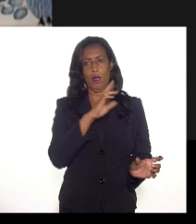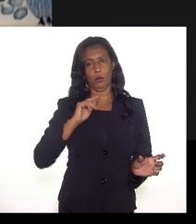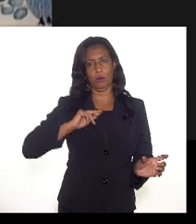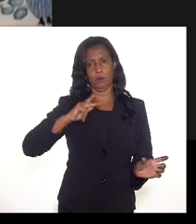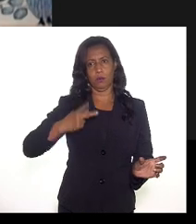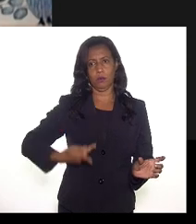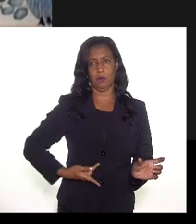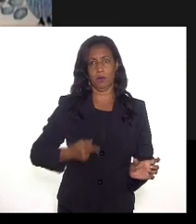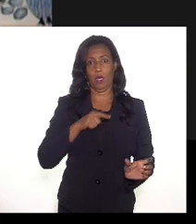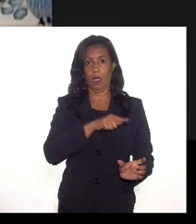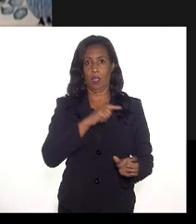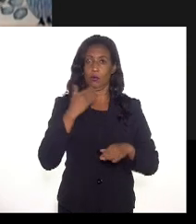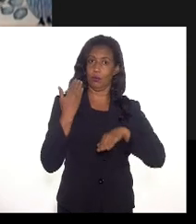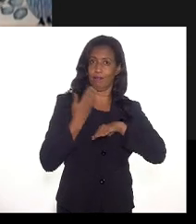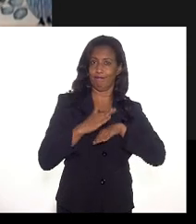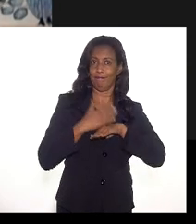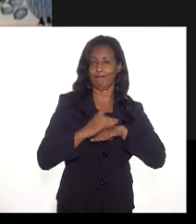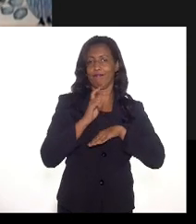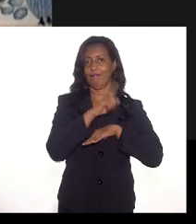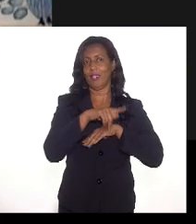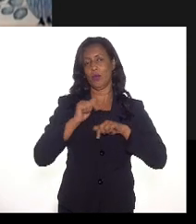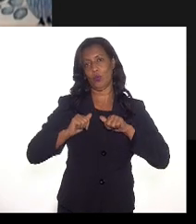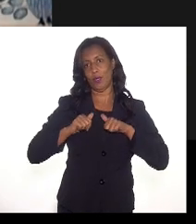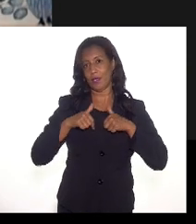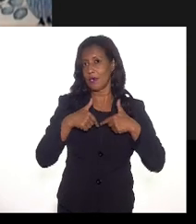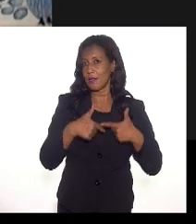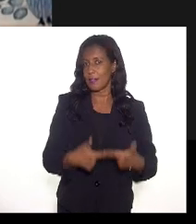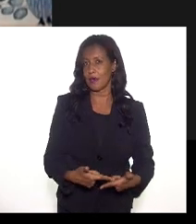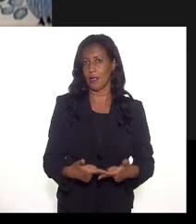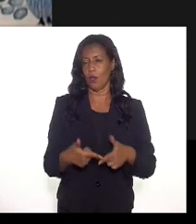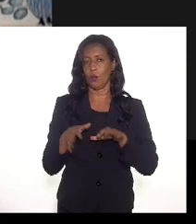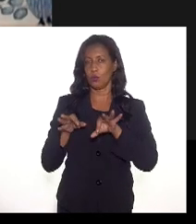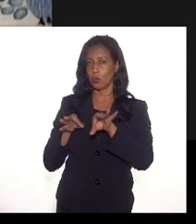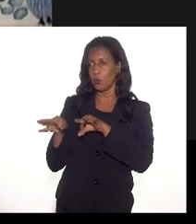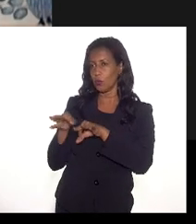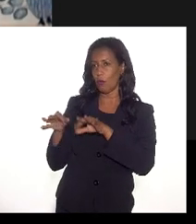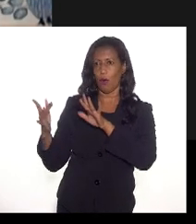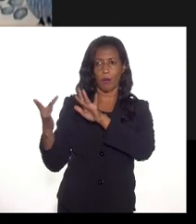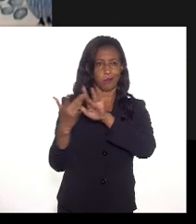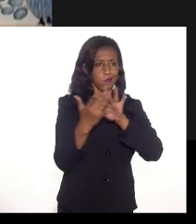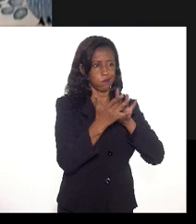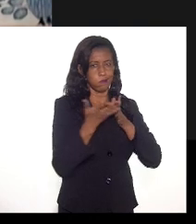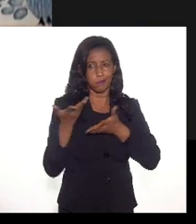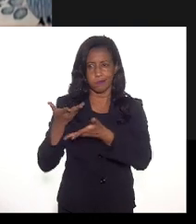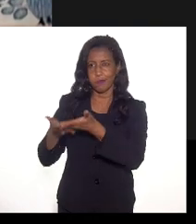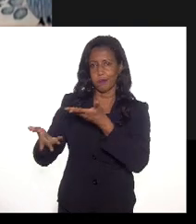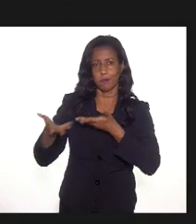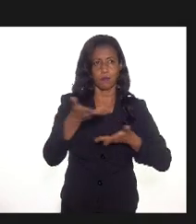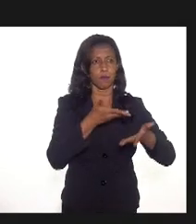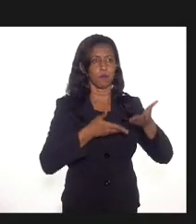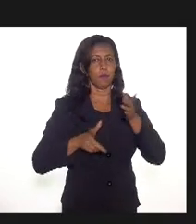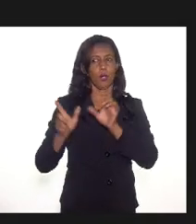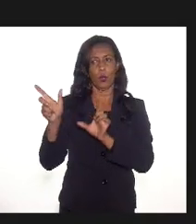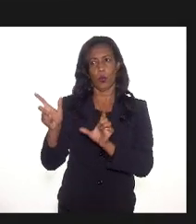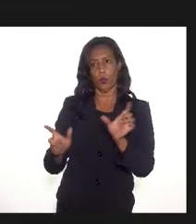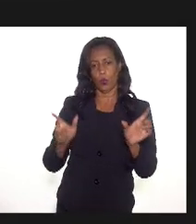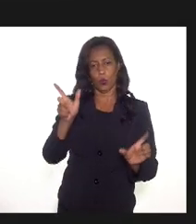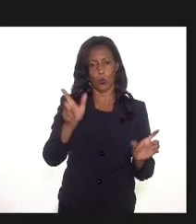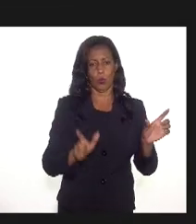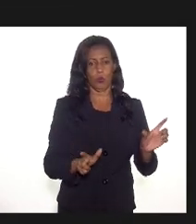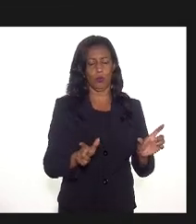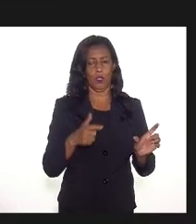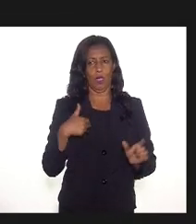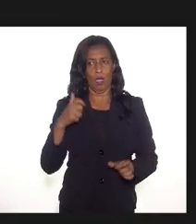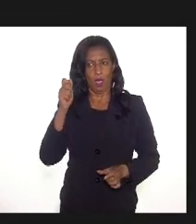prática a sua ação a sua forma de se relacionar com os outros seres é a forma de